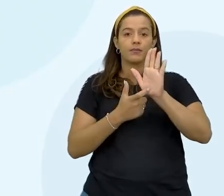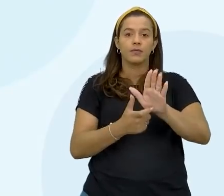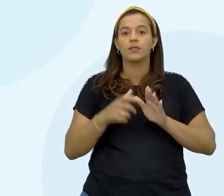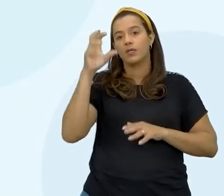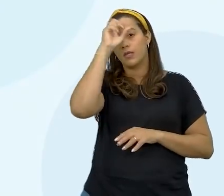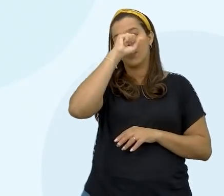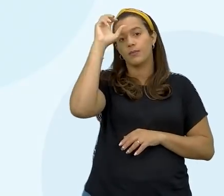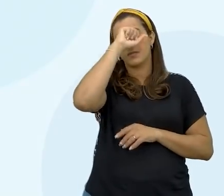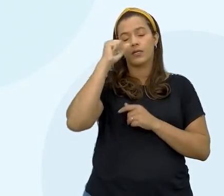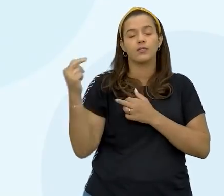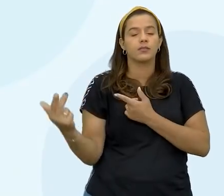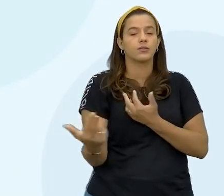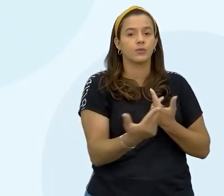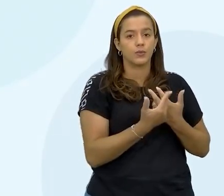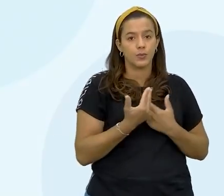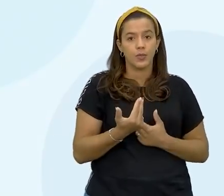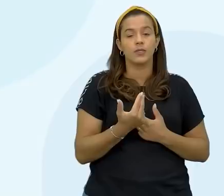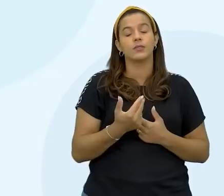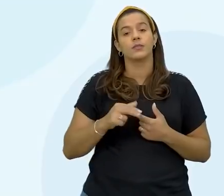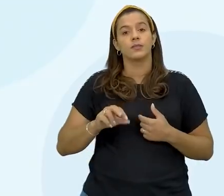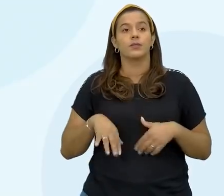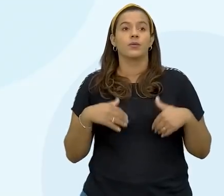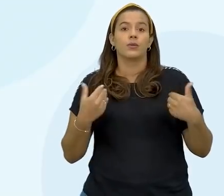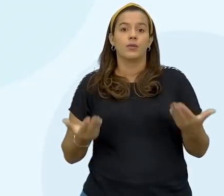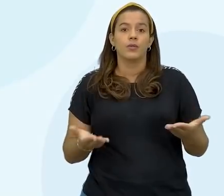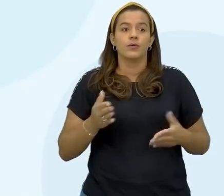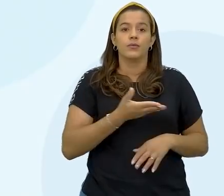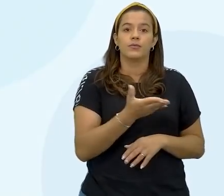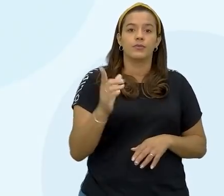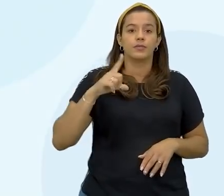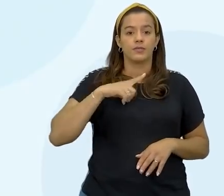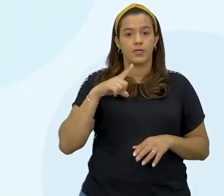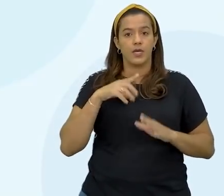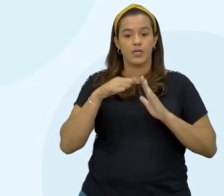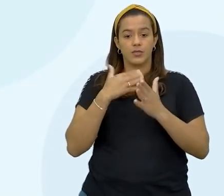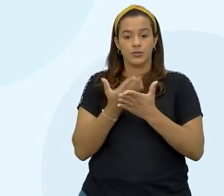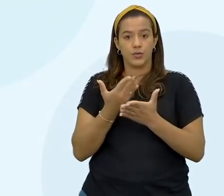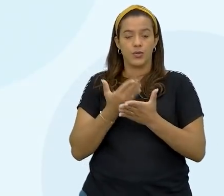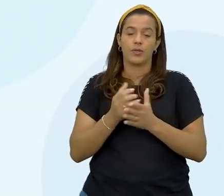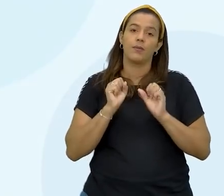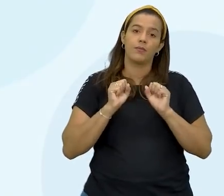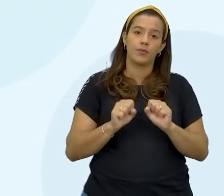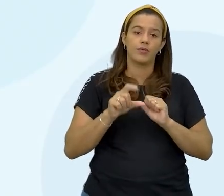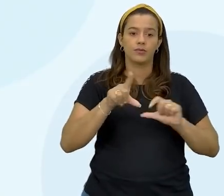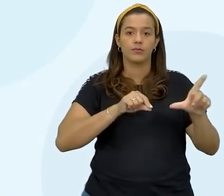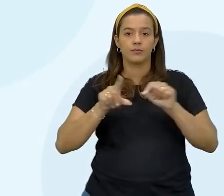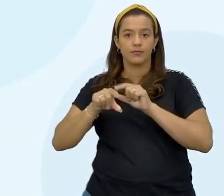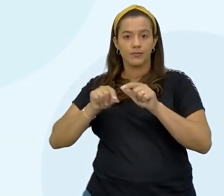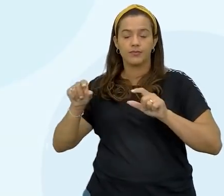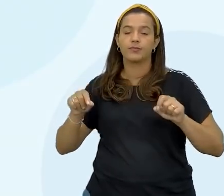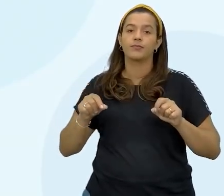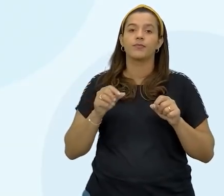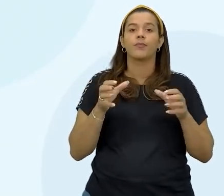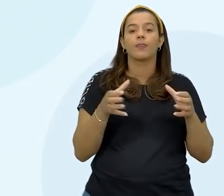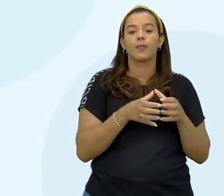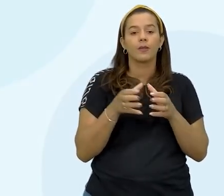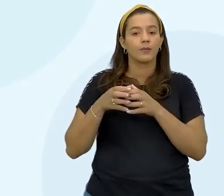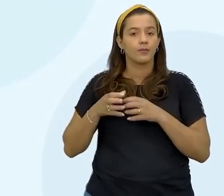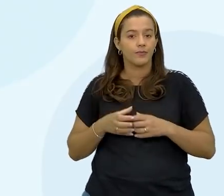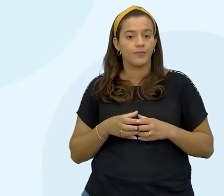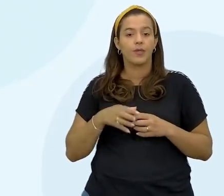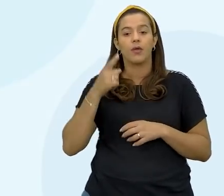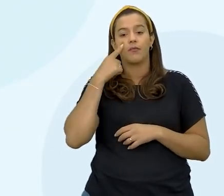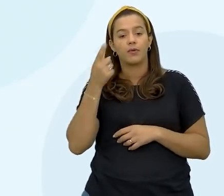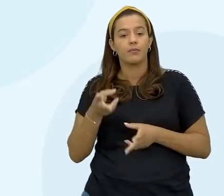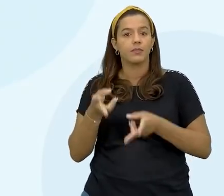aprendizagem semelhantes. Ou seja, a escola pode articular esse agrupamento, verificar que o